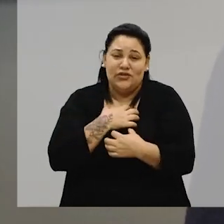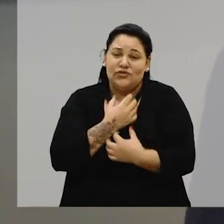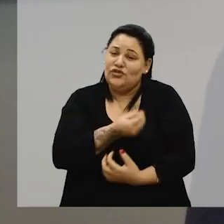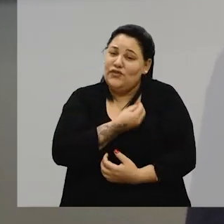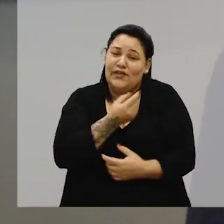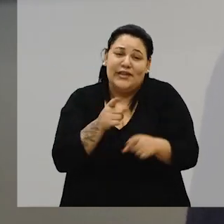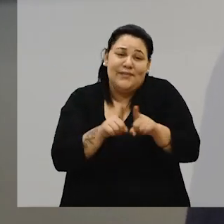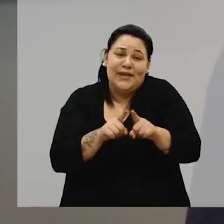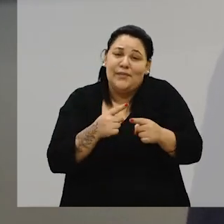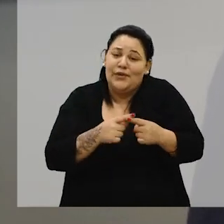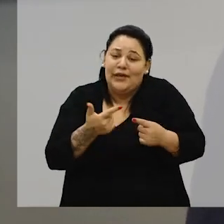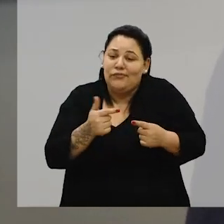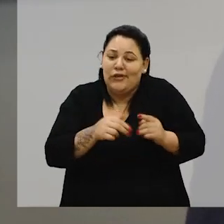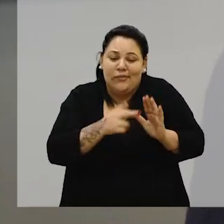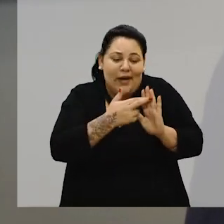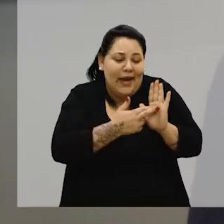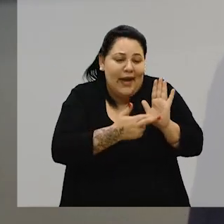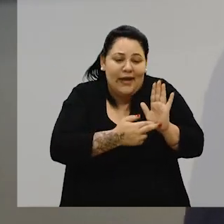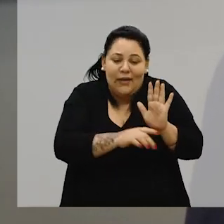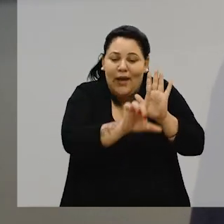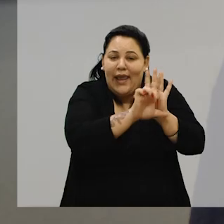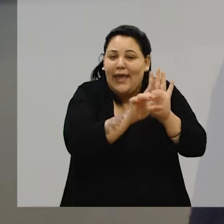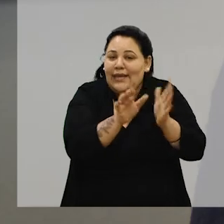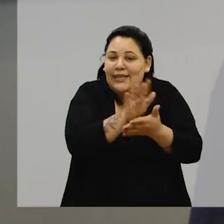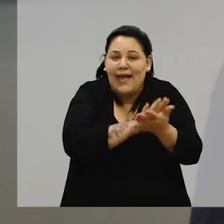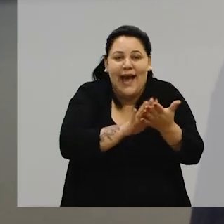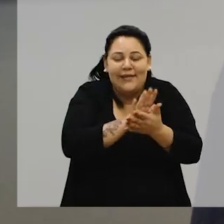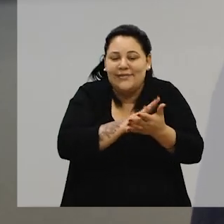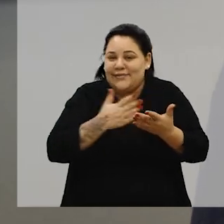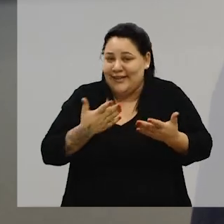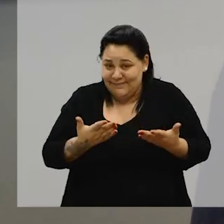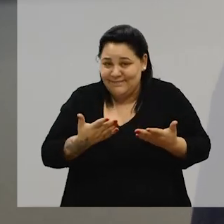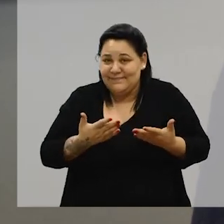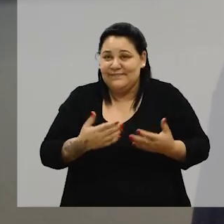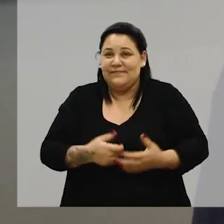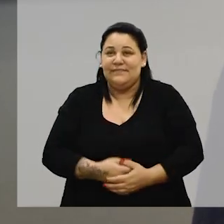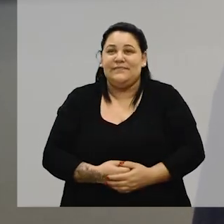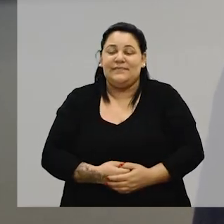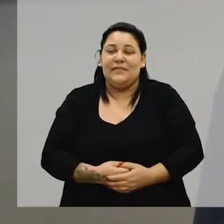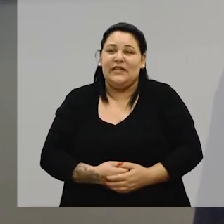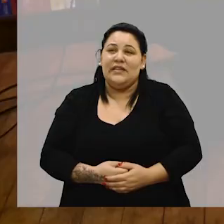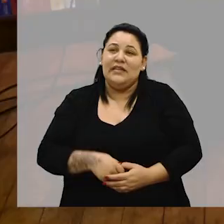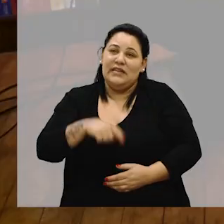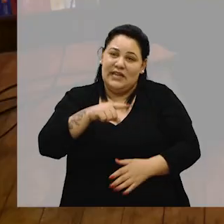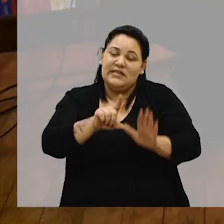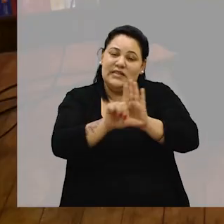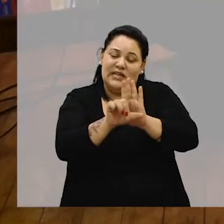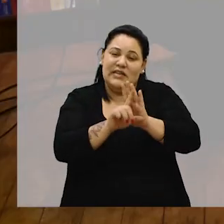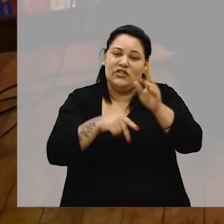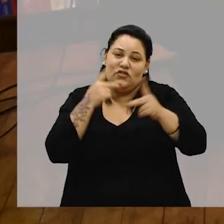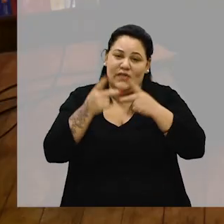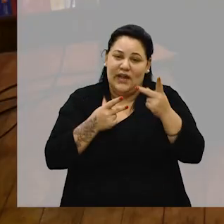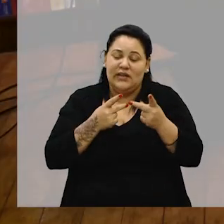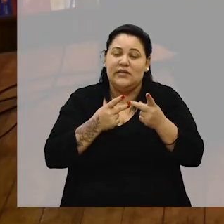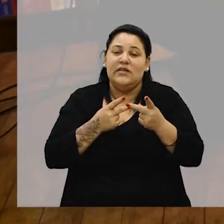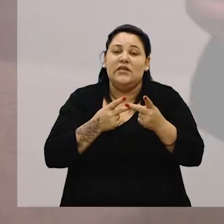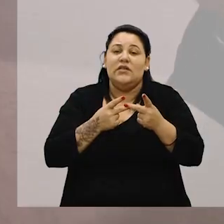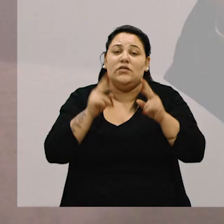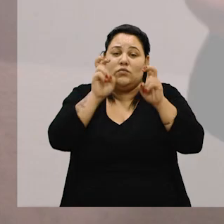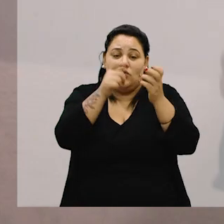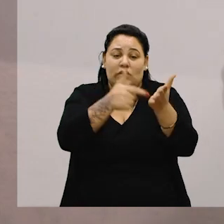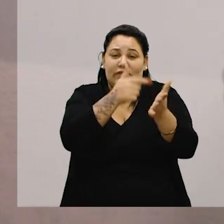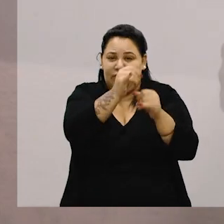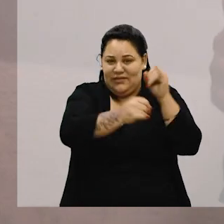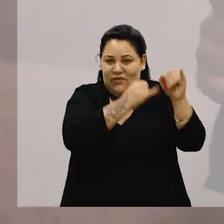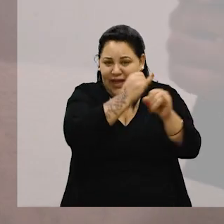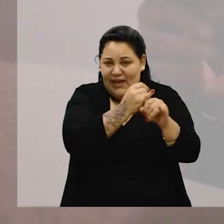de sobrevivência também, por não ter uma regulação, né? Não ter um mercado tão regulado. Eu acho e que seria essa regulação abrangeria o